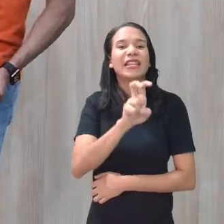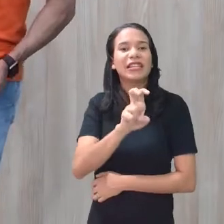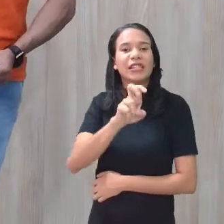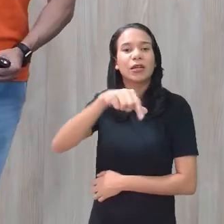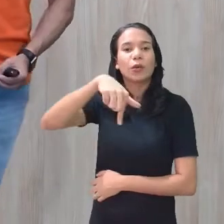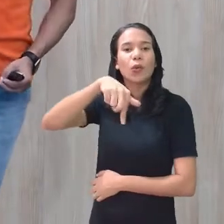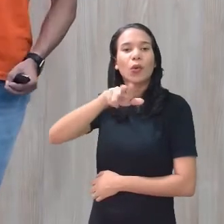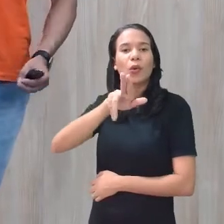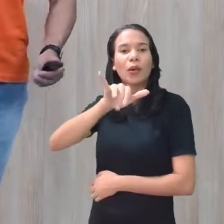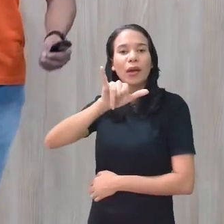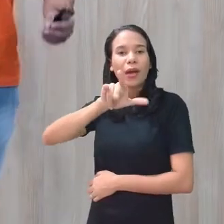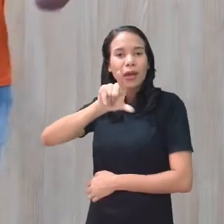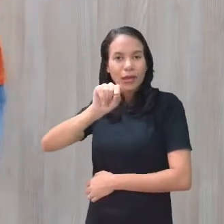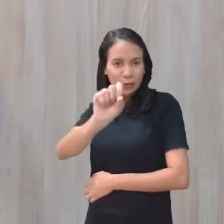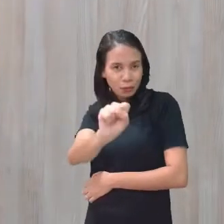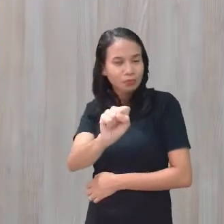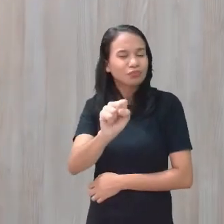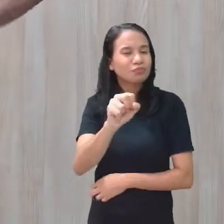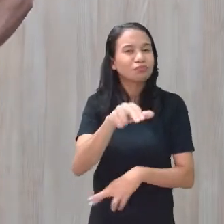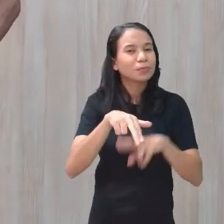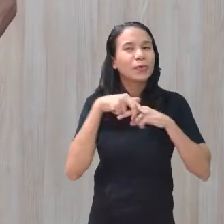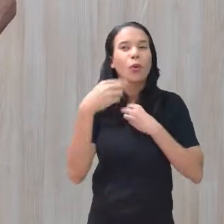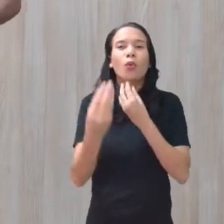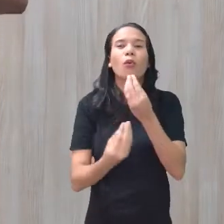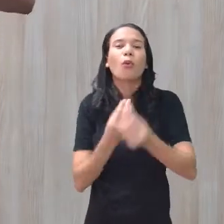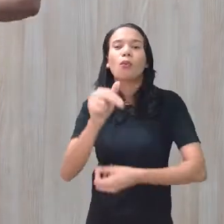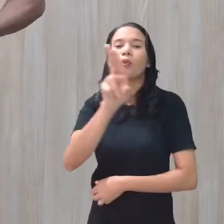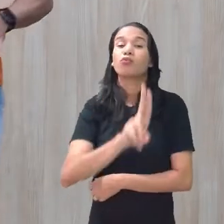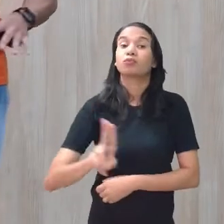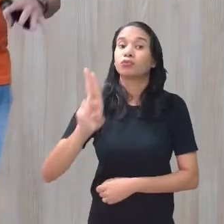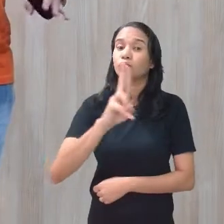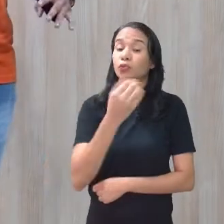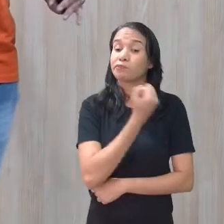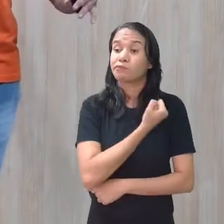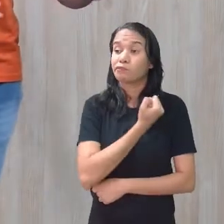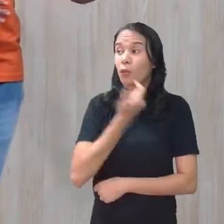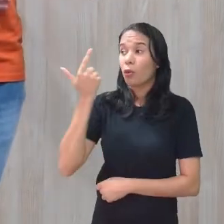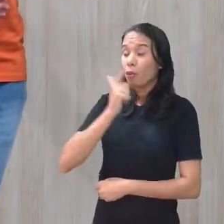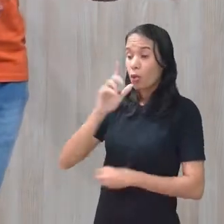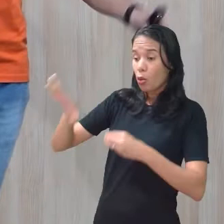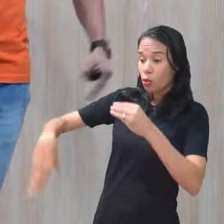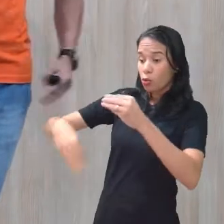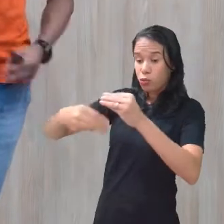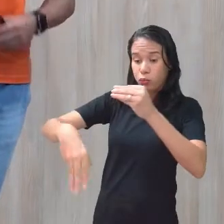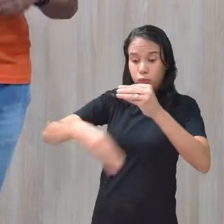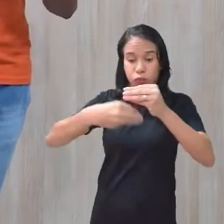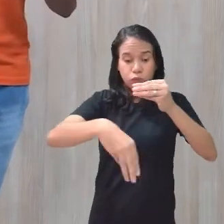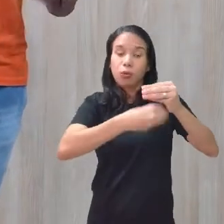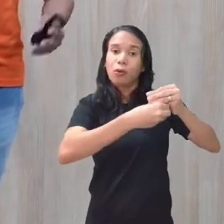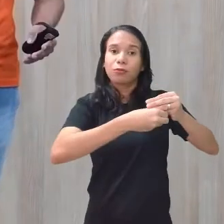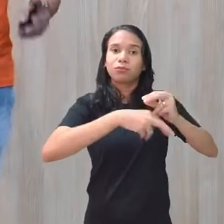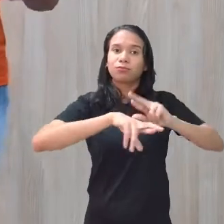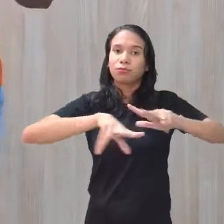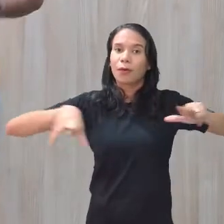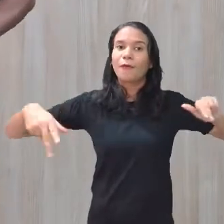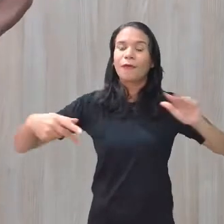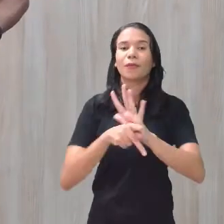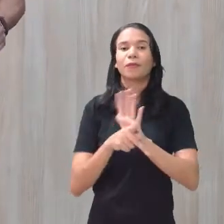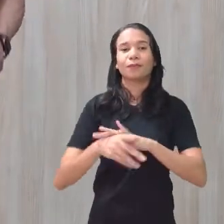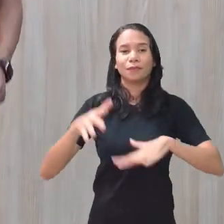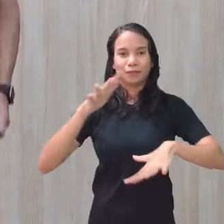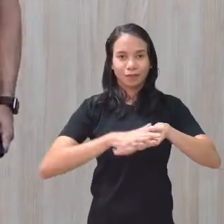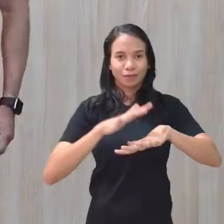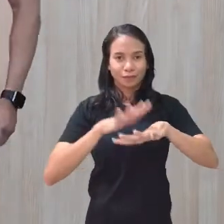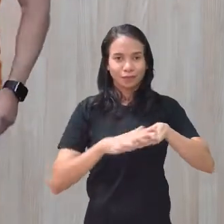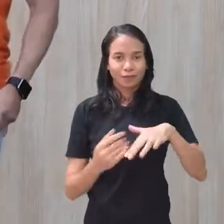quilos, tá? Então, através dos números foi que começou a surgir todas as outras questões envolvendo a